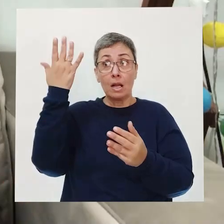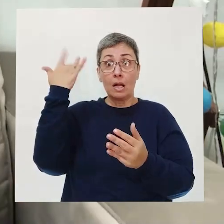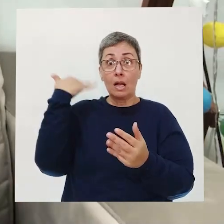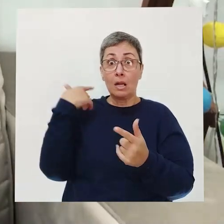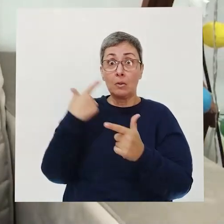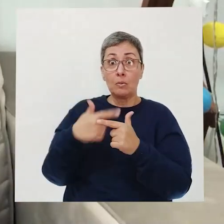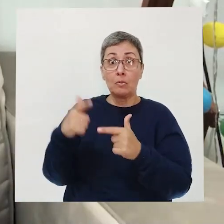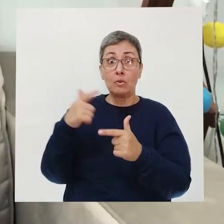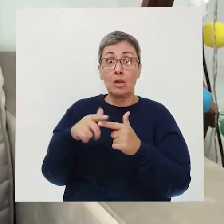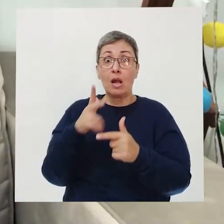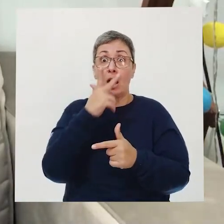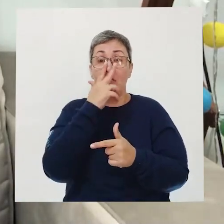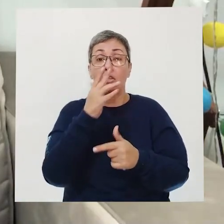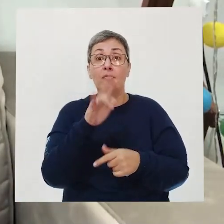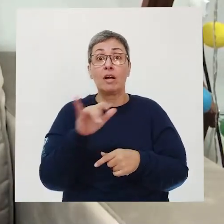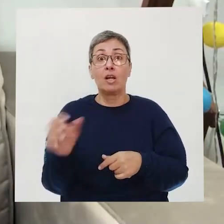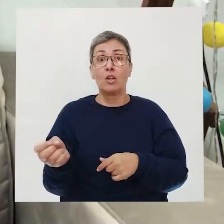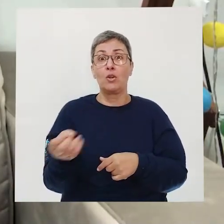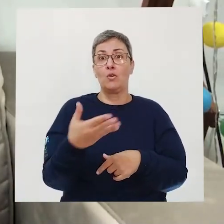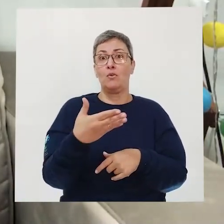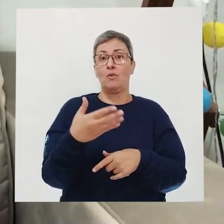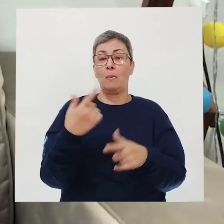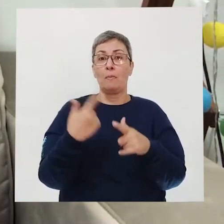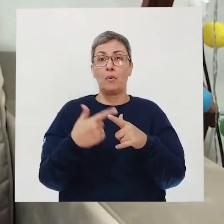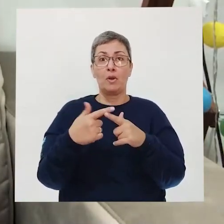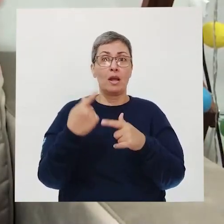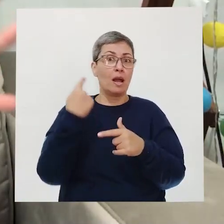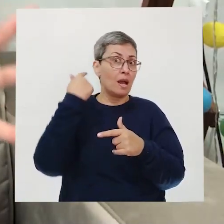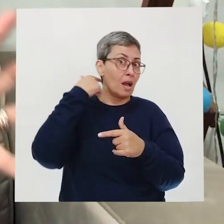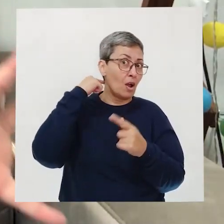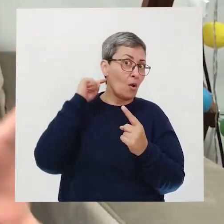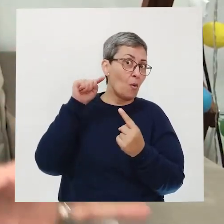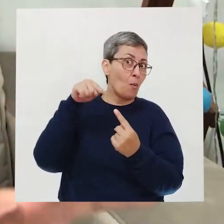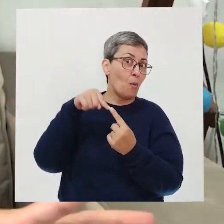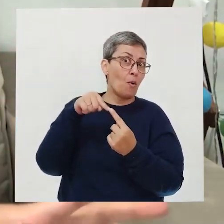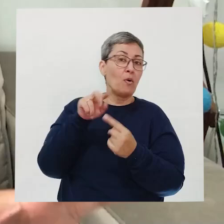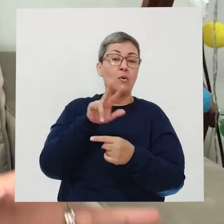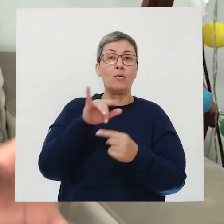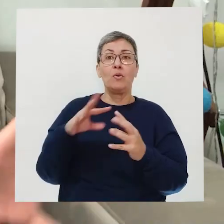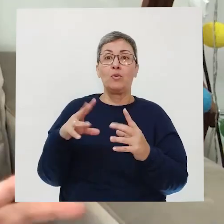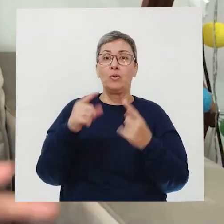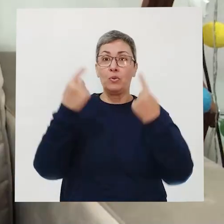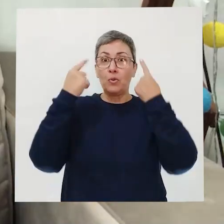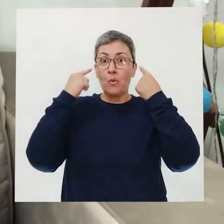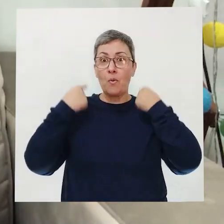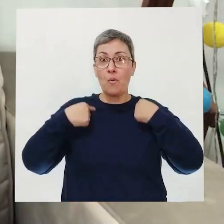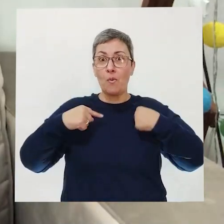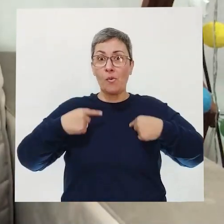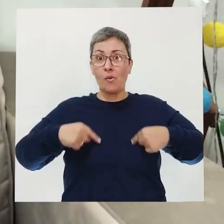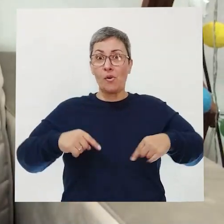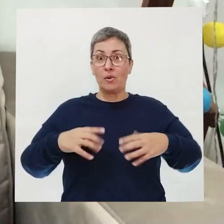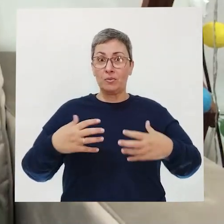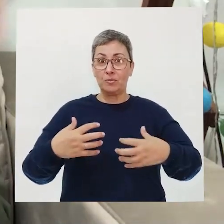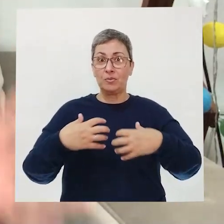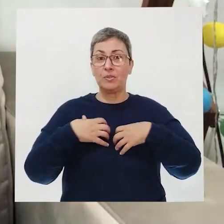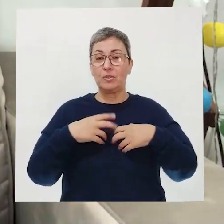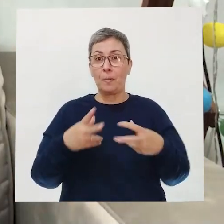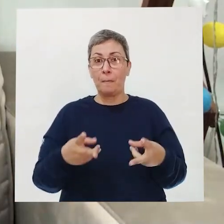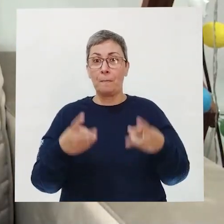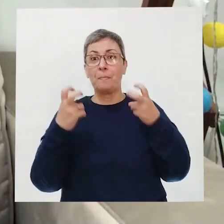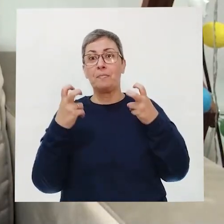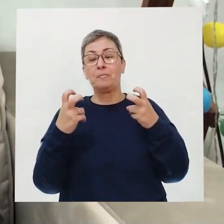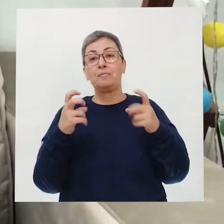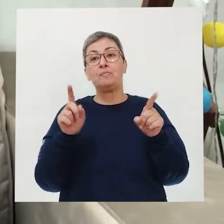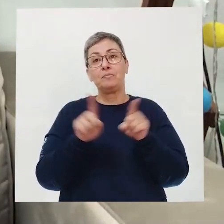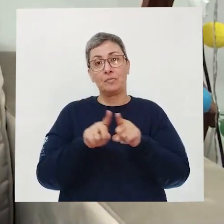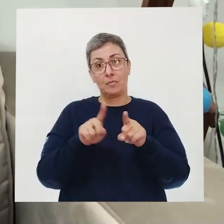anterior, ela já acha que vai ter uma nova, porque a amígdala ela está ligada a todos os circuitos sensoriais, ou seja, de